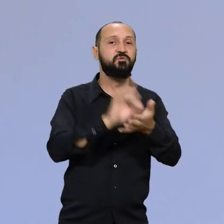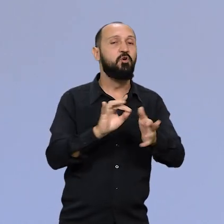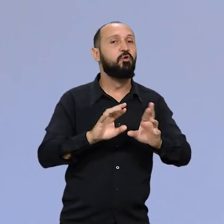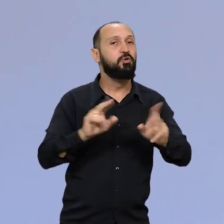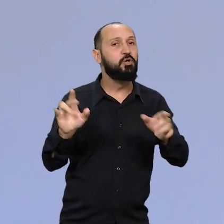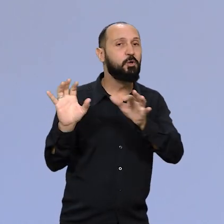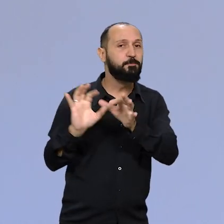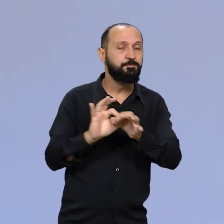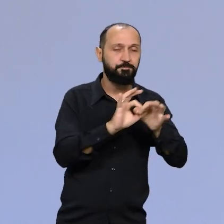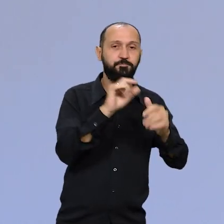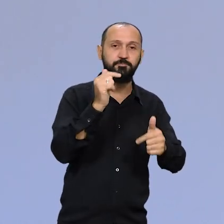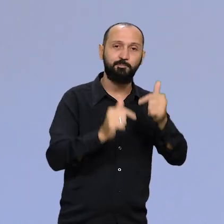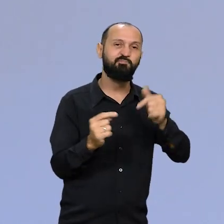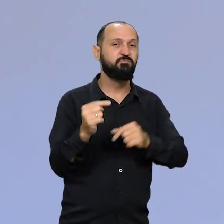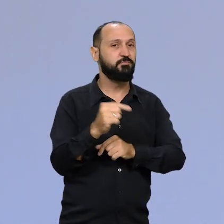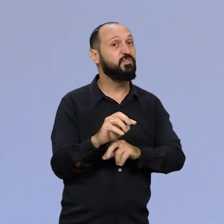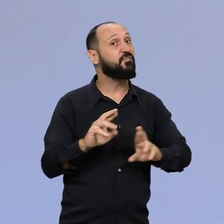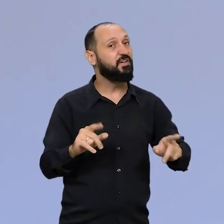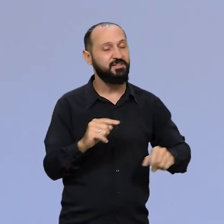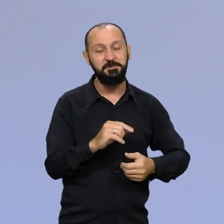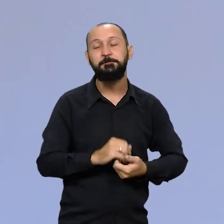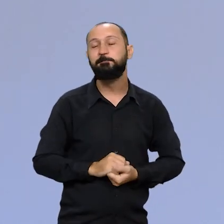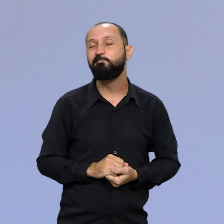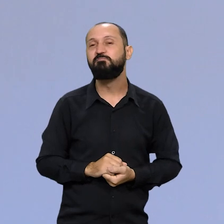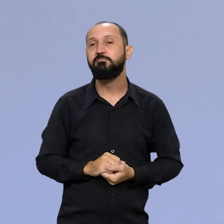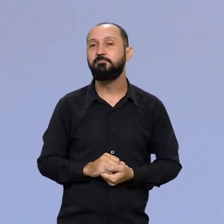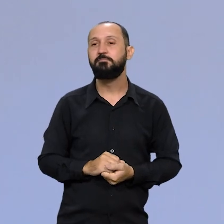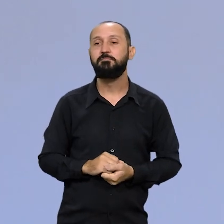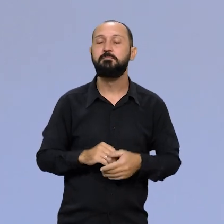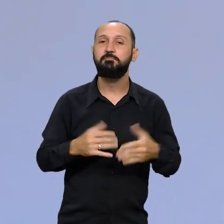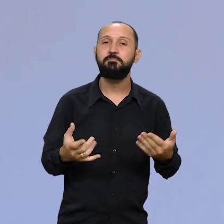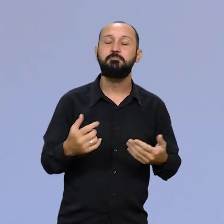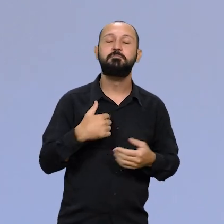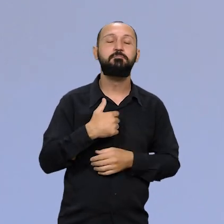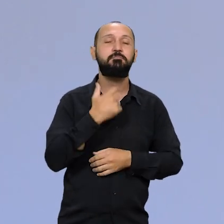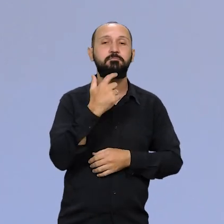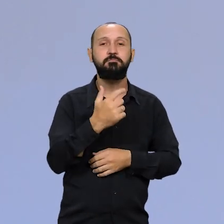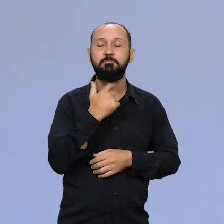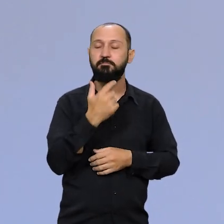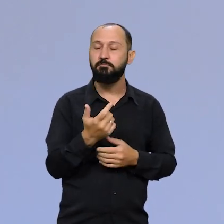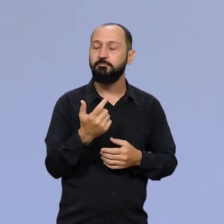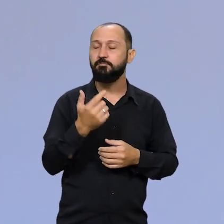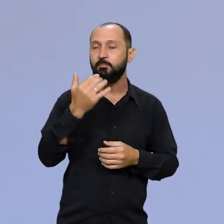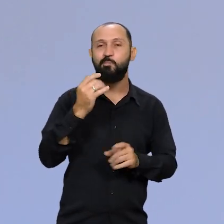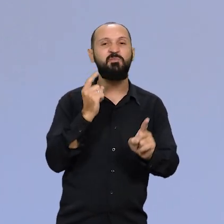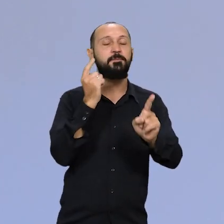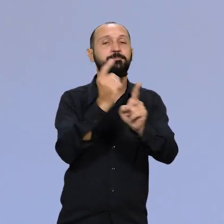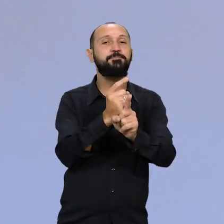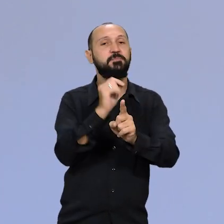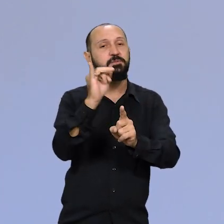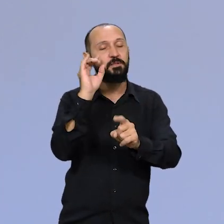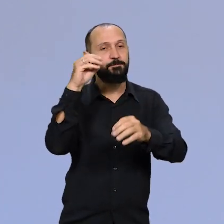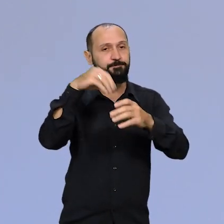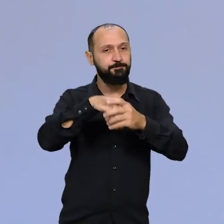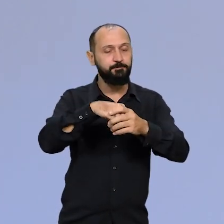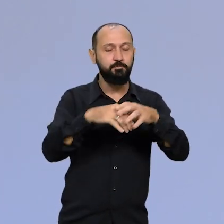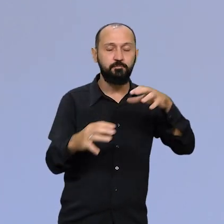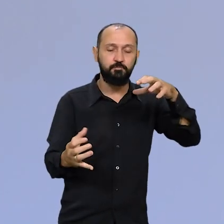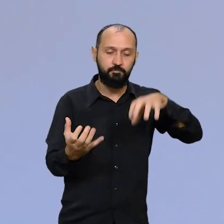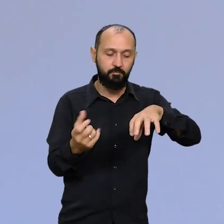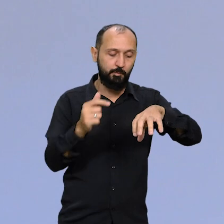Deputados para manutenção ou não do veto, se é que vai ser aprovado pelo Senado e se é que o presidente da República vai vetar. E é uma